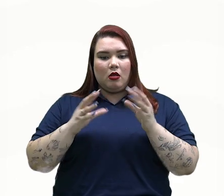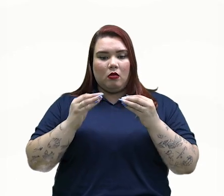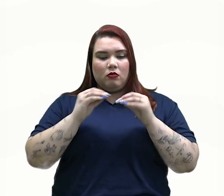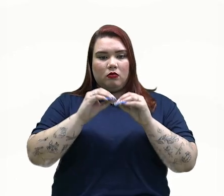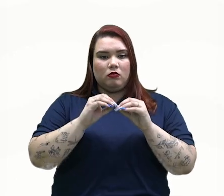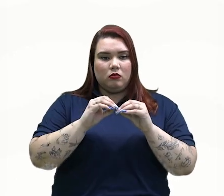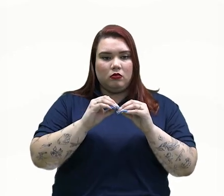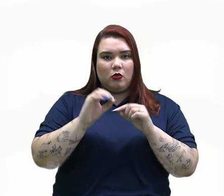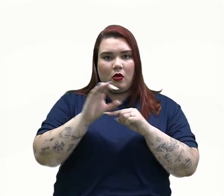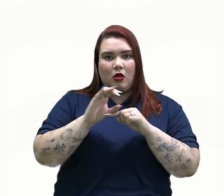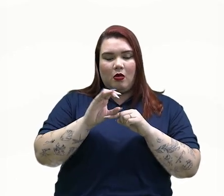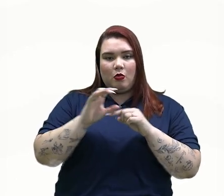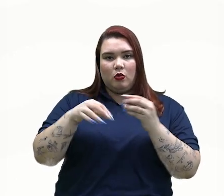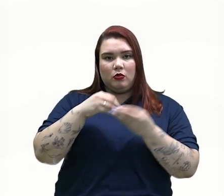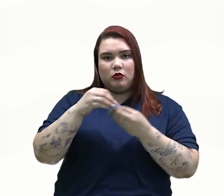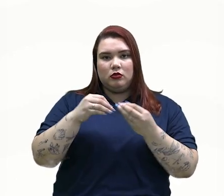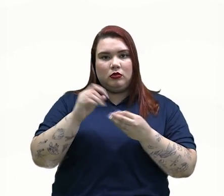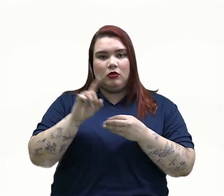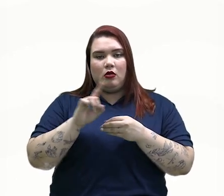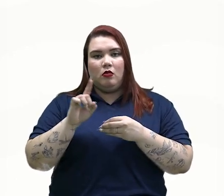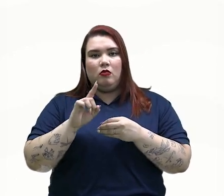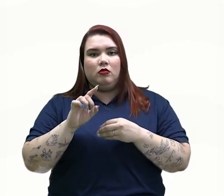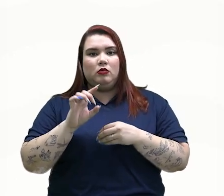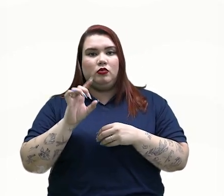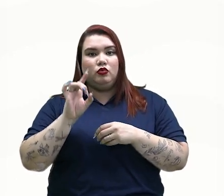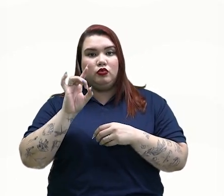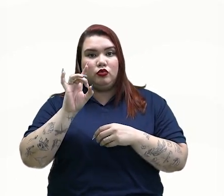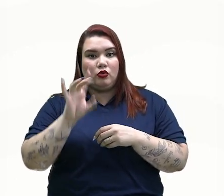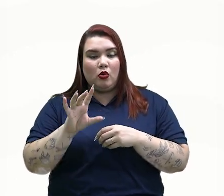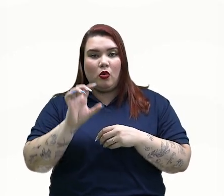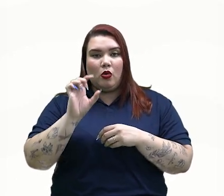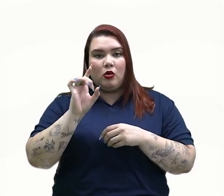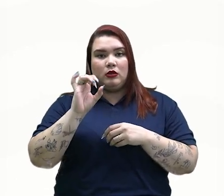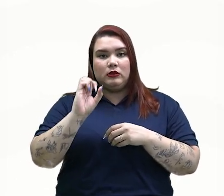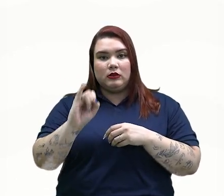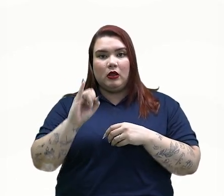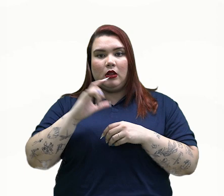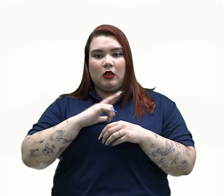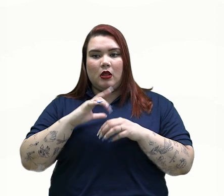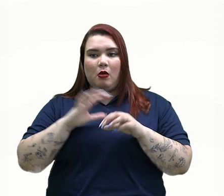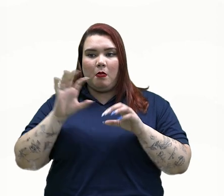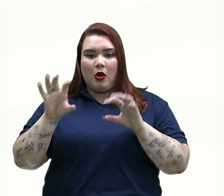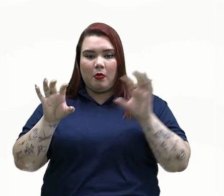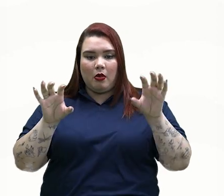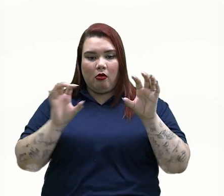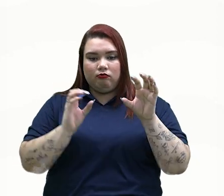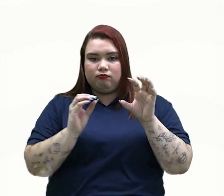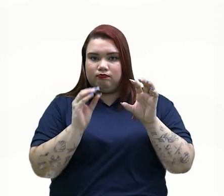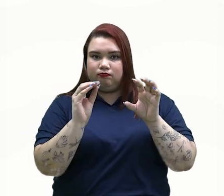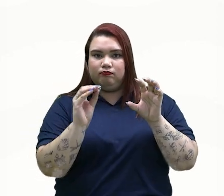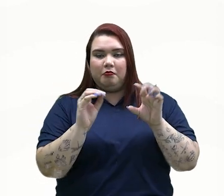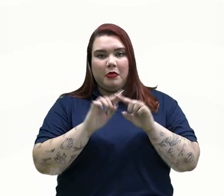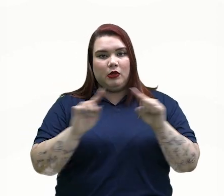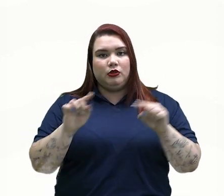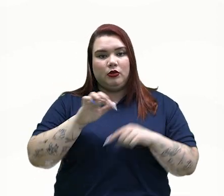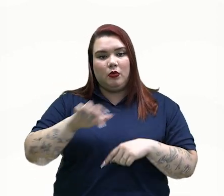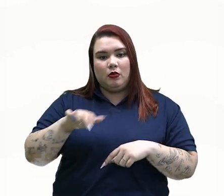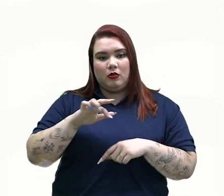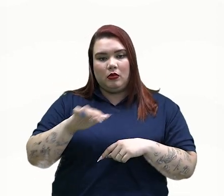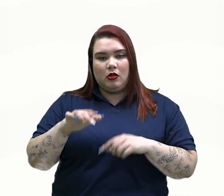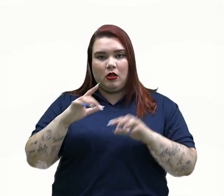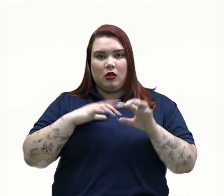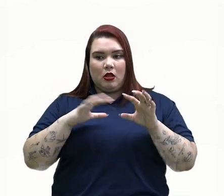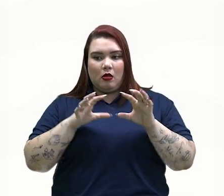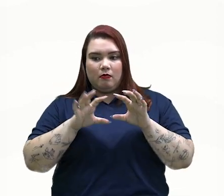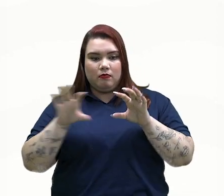dos carbonos, tá? A gente só classifica como heteroátomo se ele tivesse lá pelo meio dos carbonos e não está. Como ele está